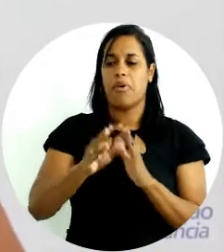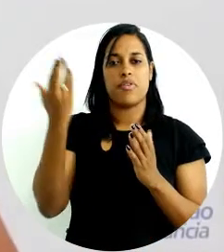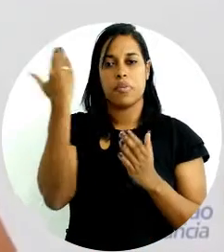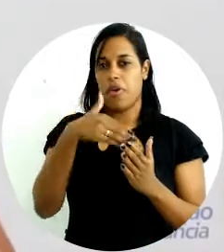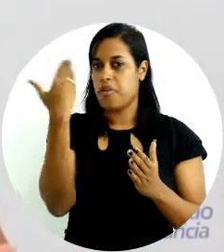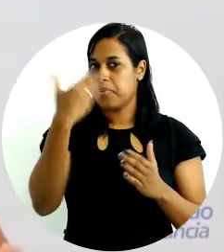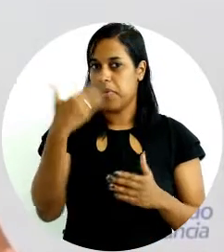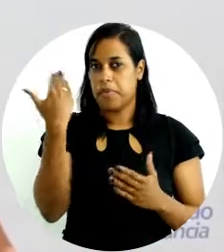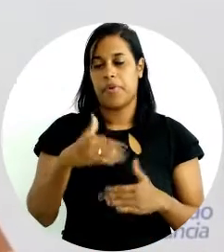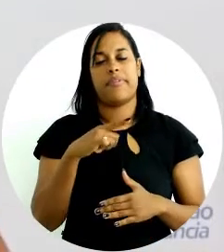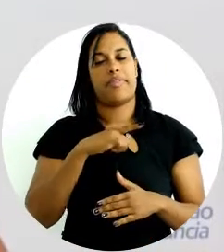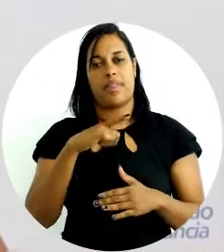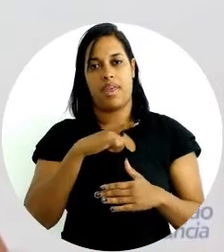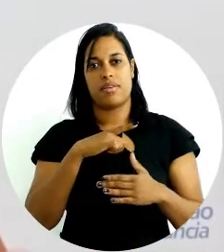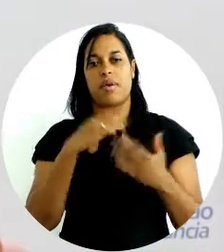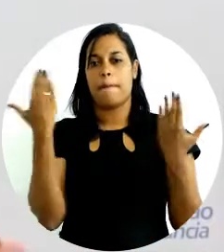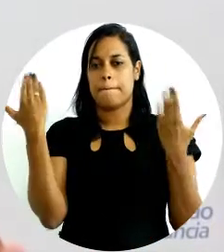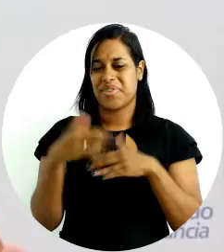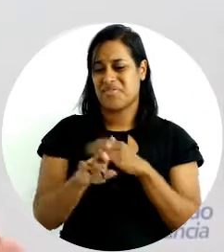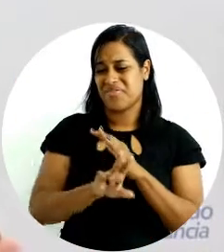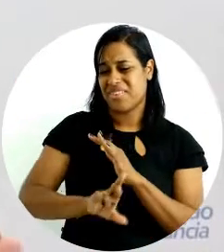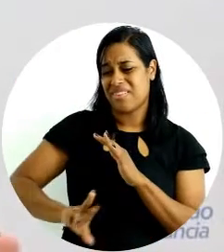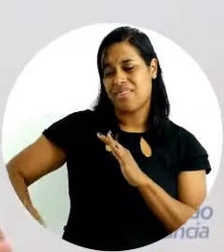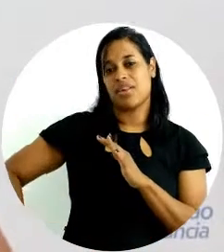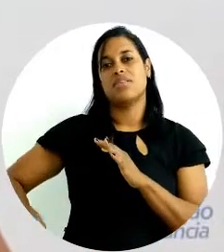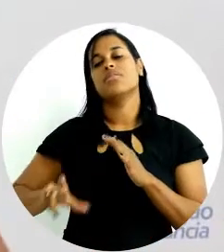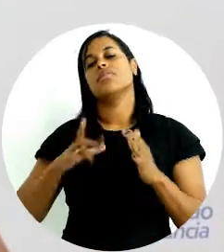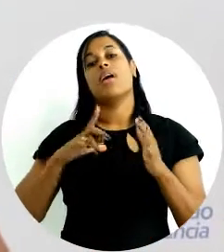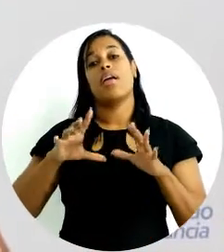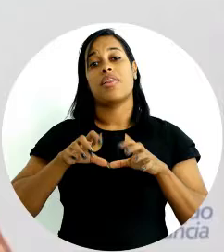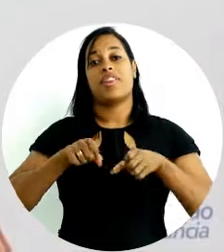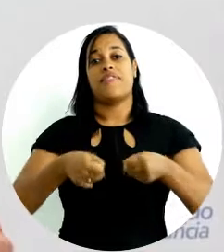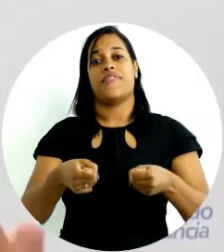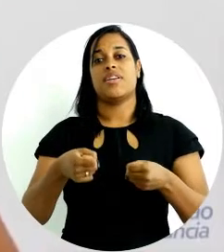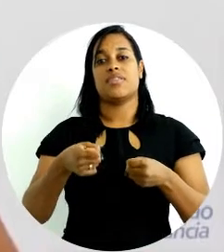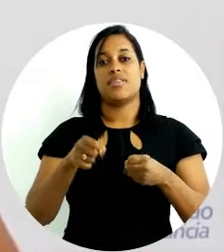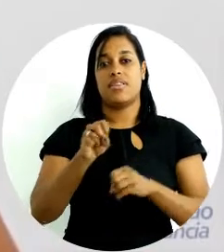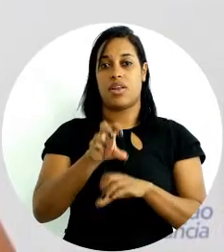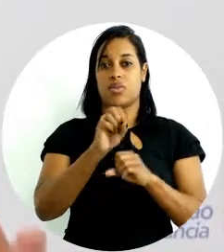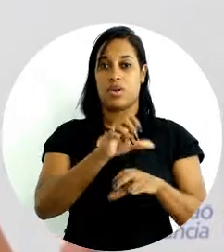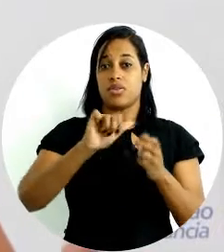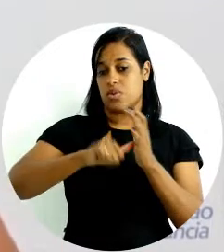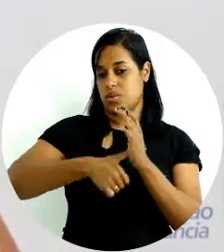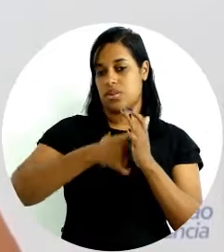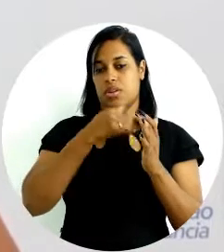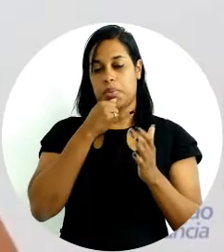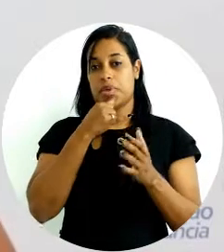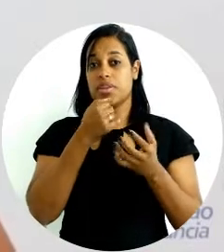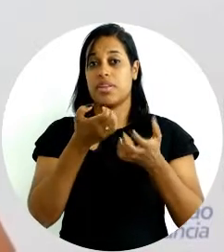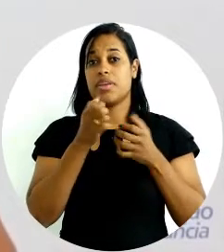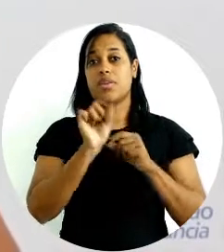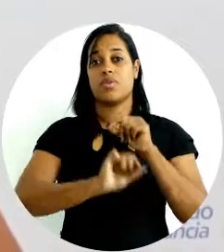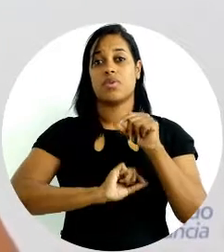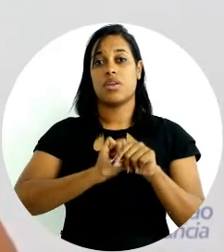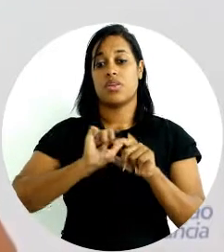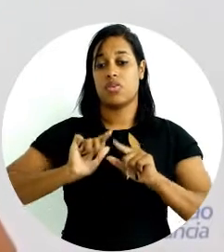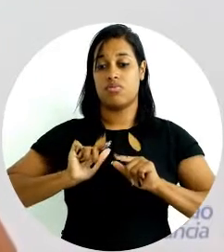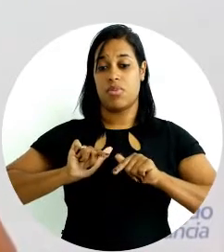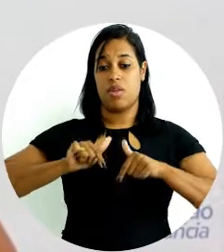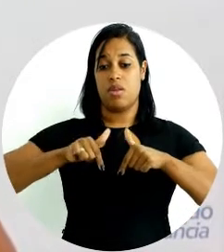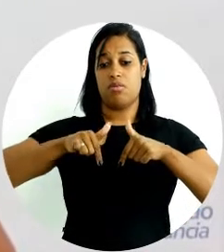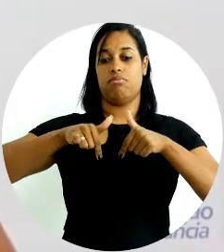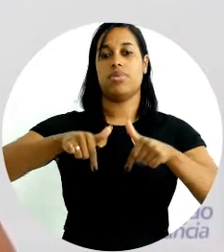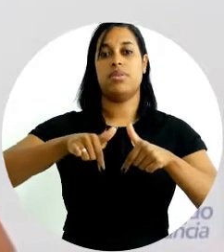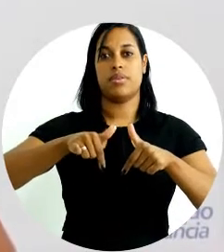Então, assim vemos que muitas vezes os setores em defesa da educação, eles afirmam o quê? Os sindicatos, por exemplo, que afirmam: nós